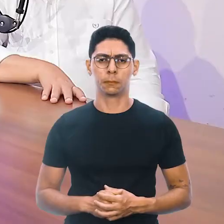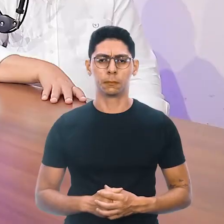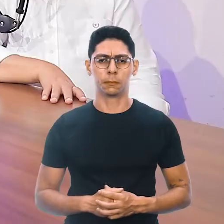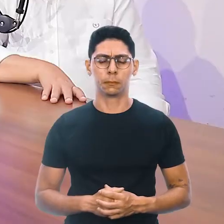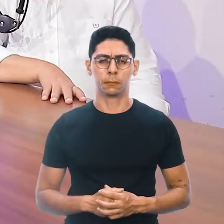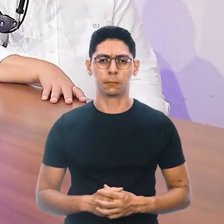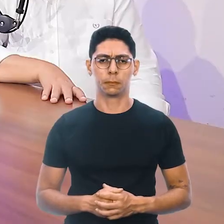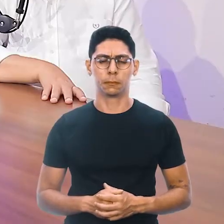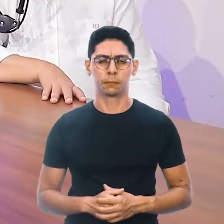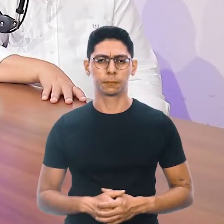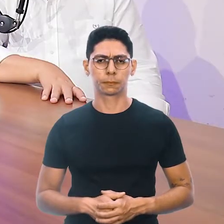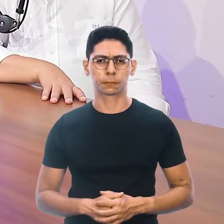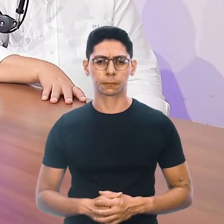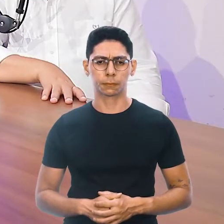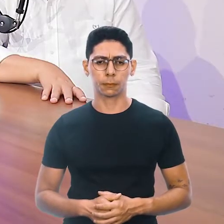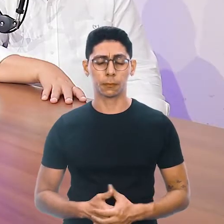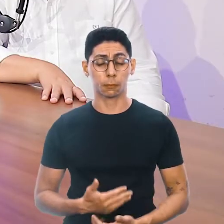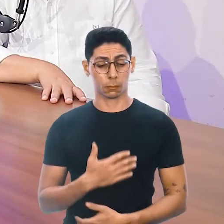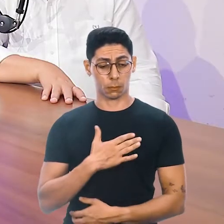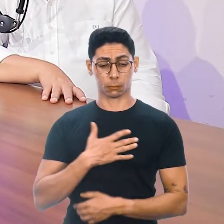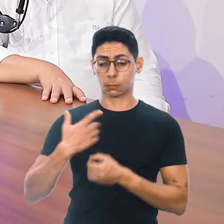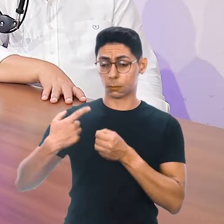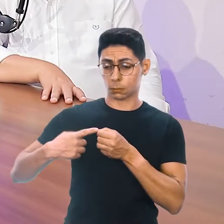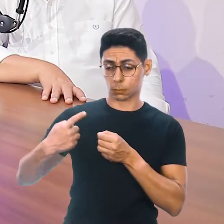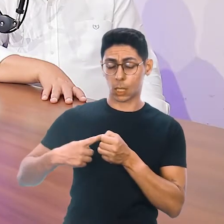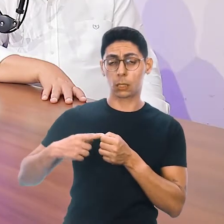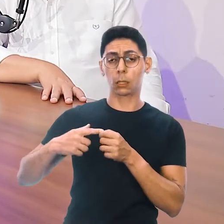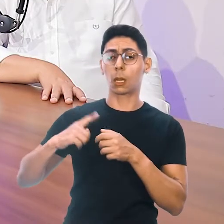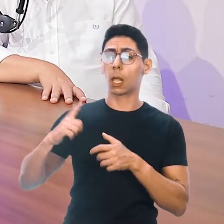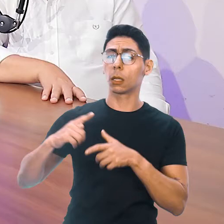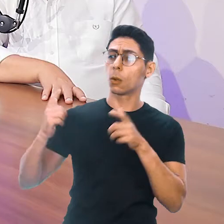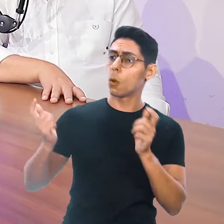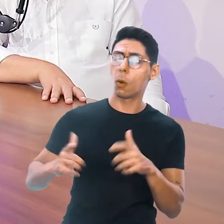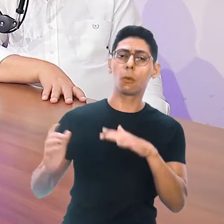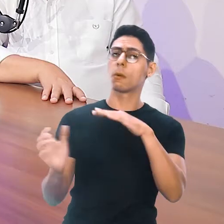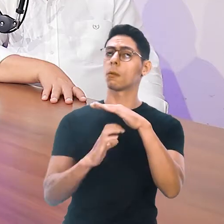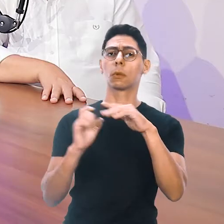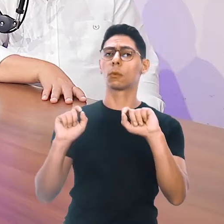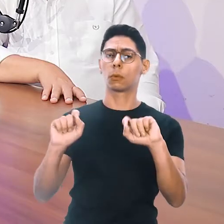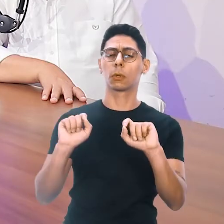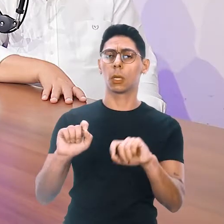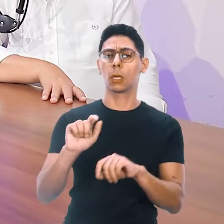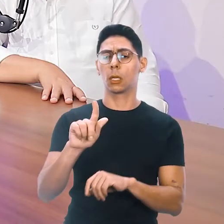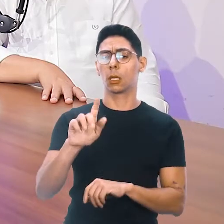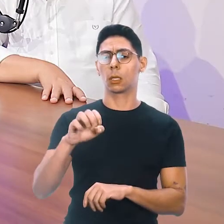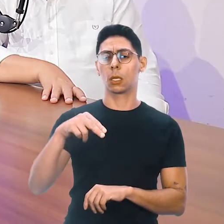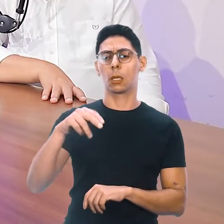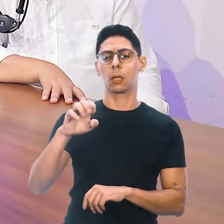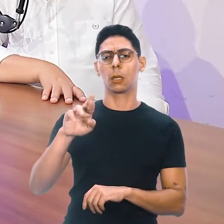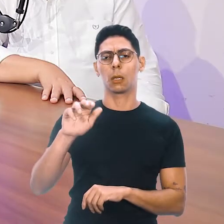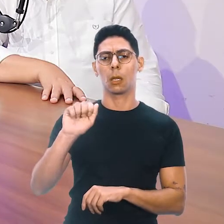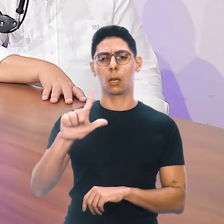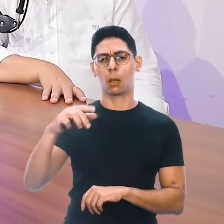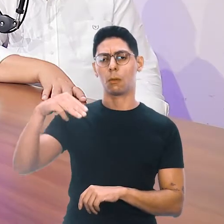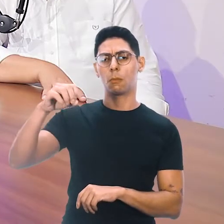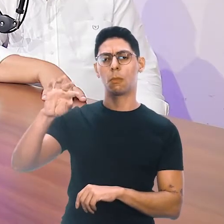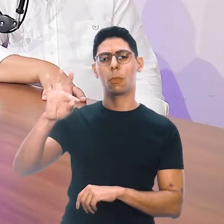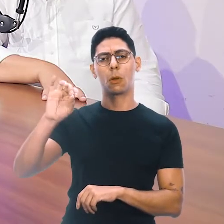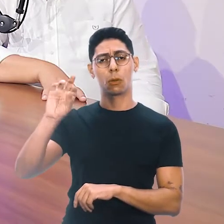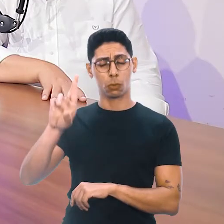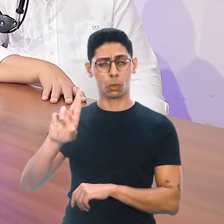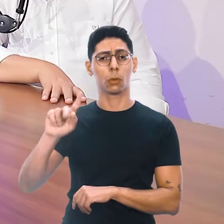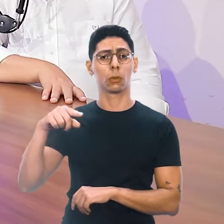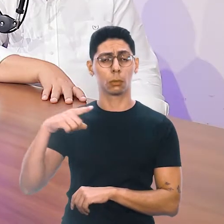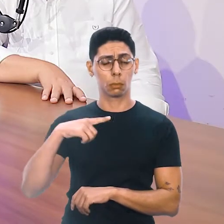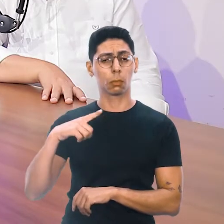pessoa... São Caetano do Sul tem uma grande montadora que é a General Motors, né? Porque é uma região de montadoras, né? E São